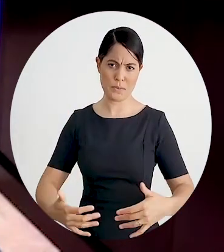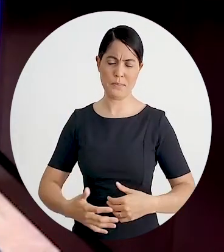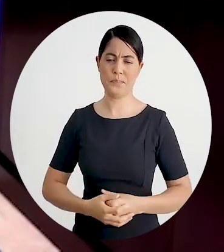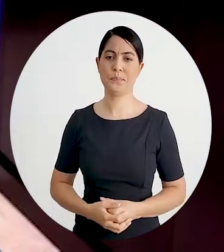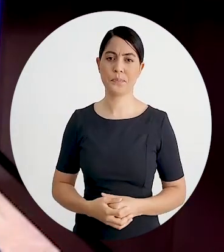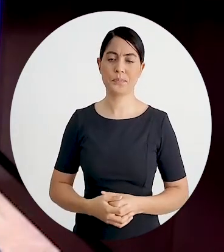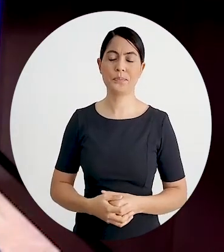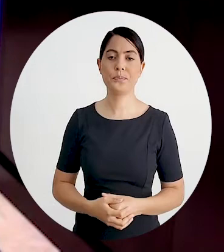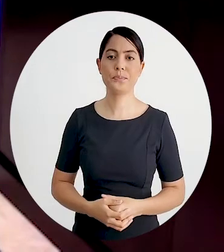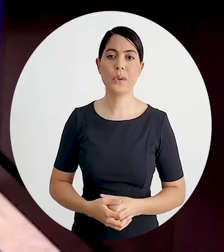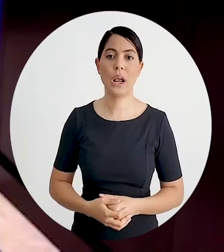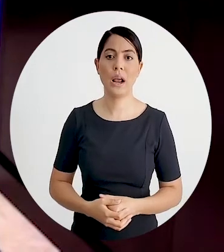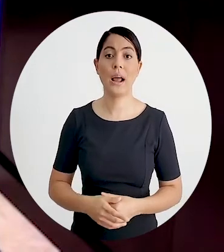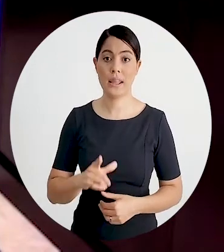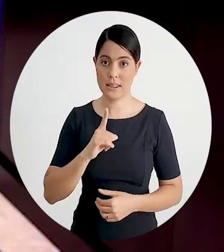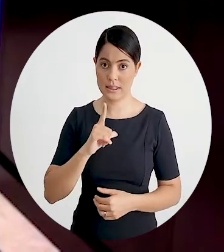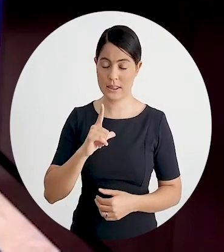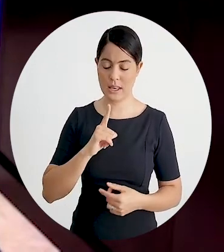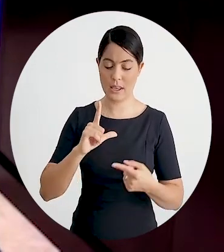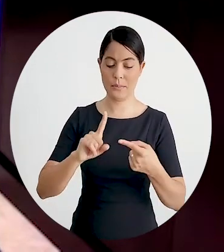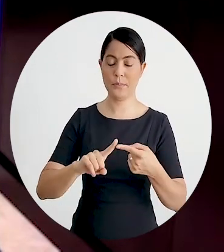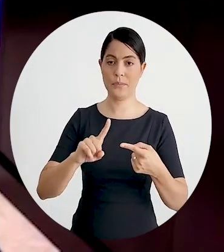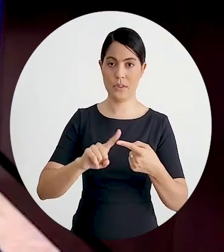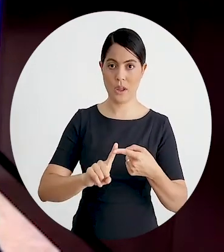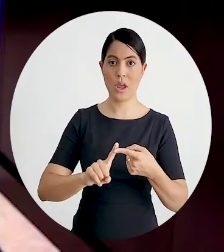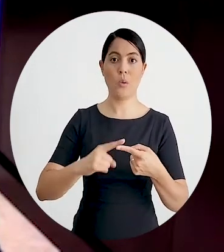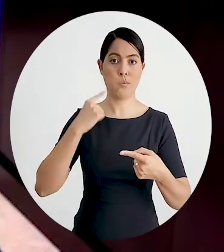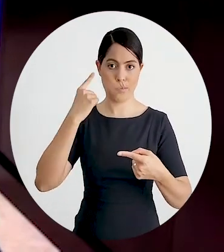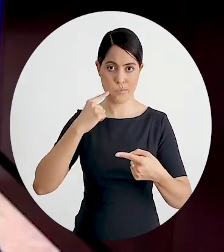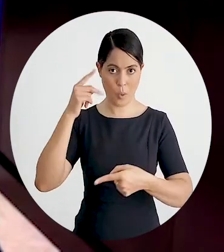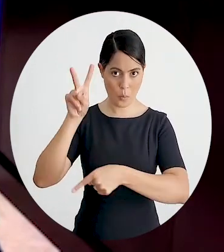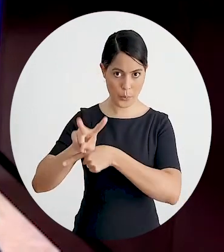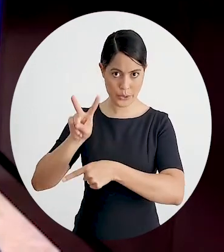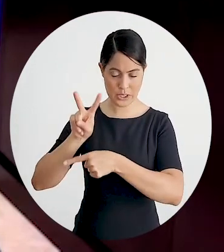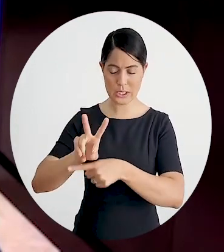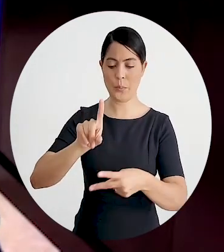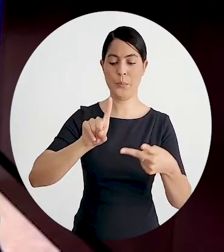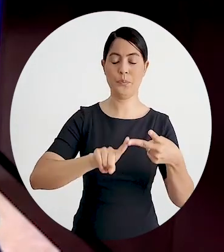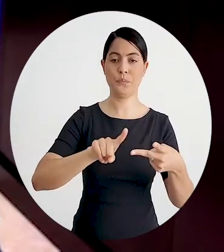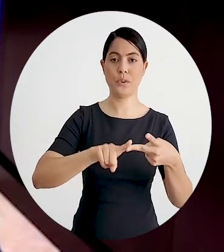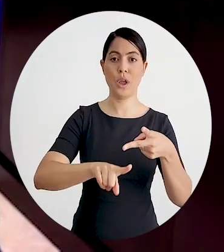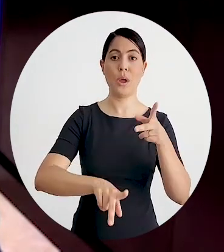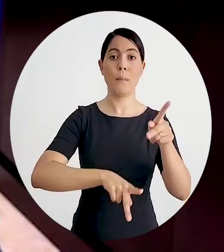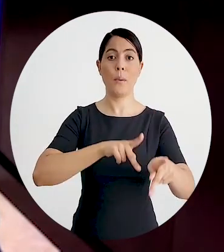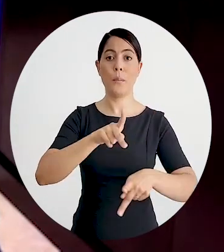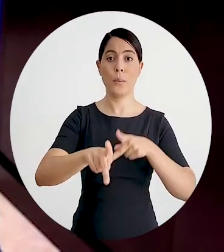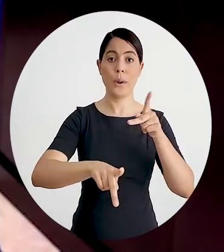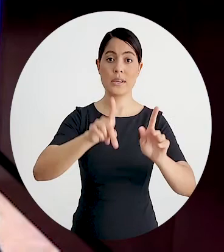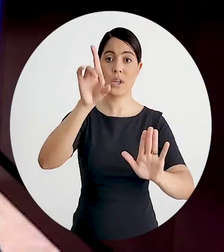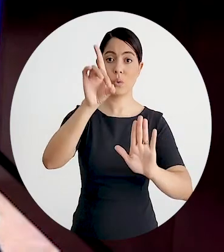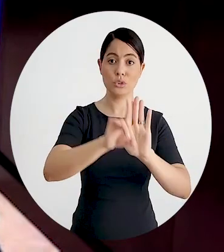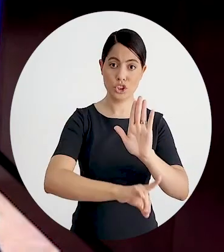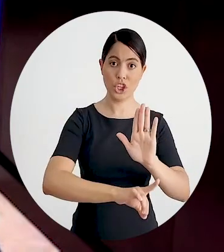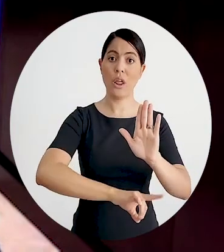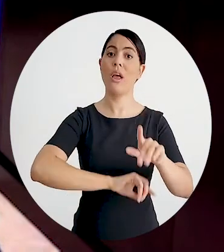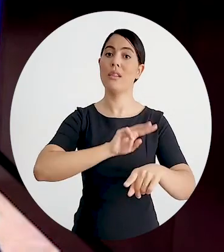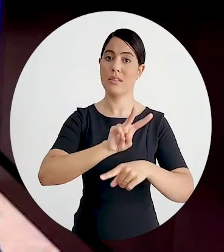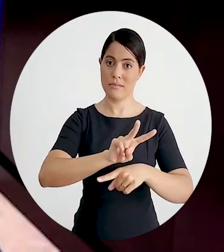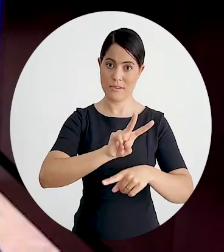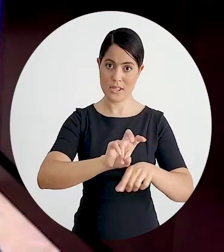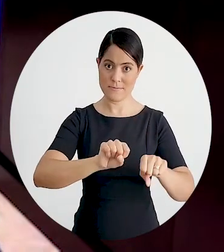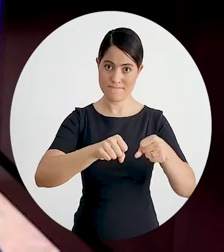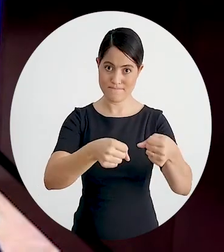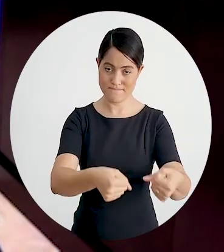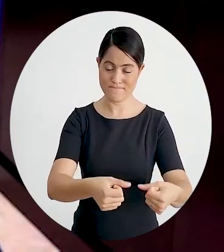É a entidade de proteção da classe dos advogados e a entidade de defesa do Estado de